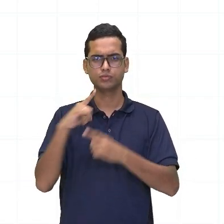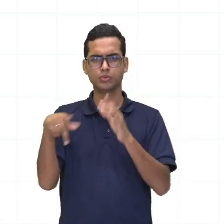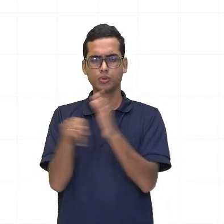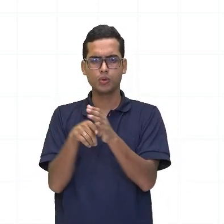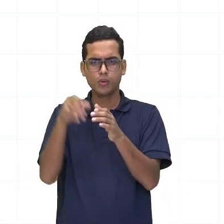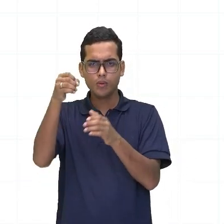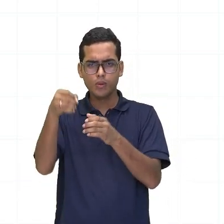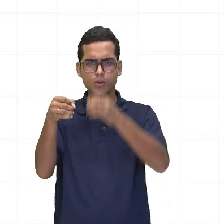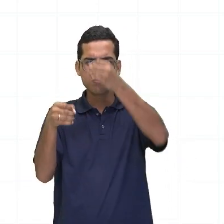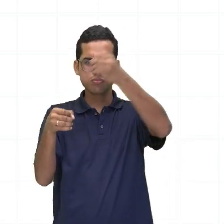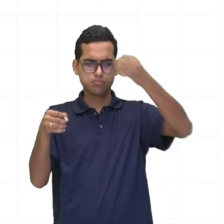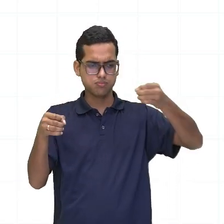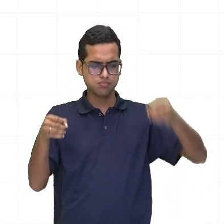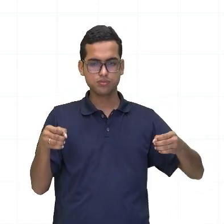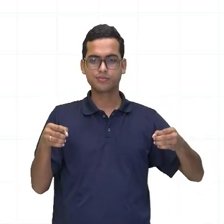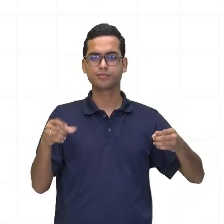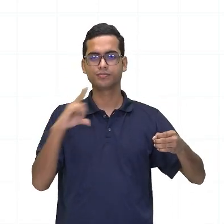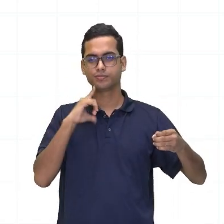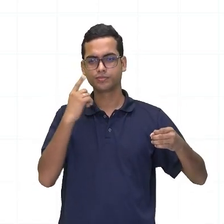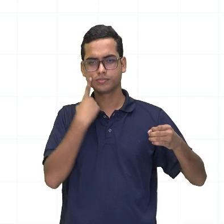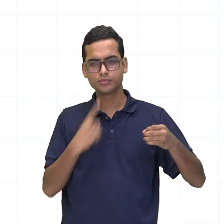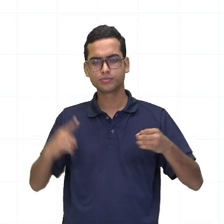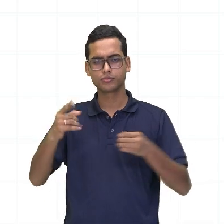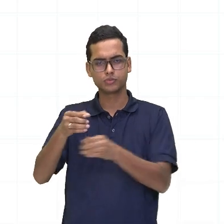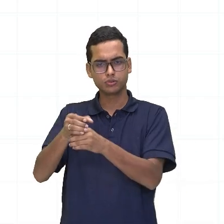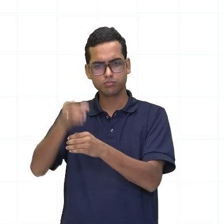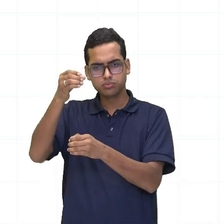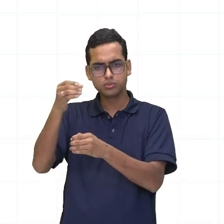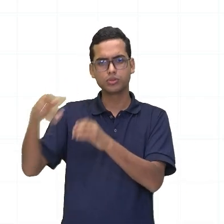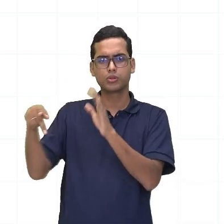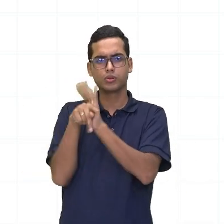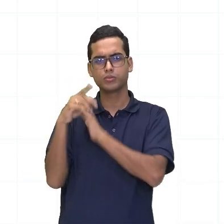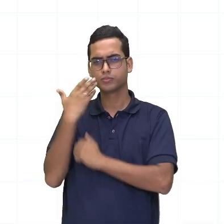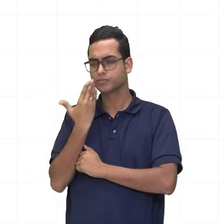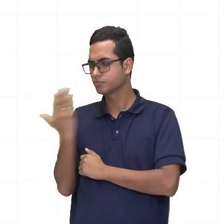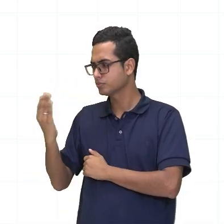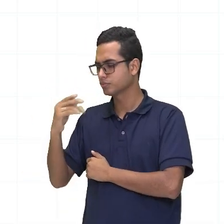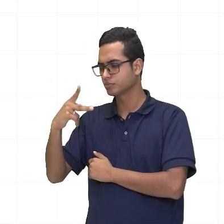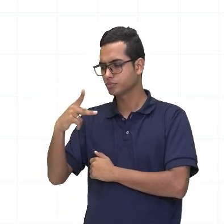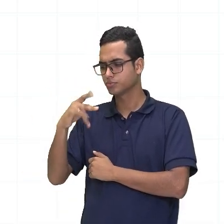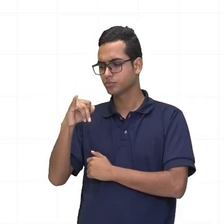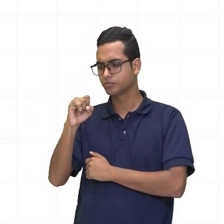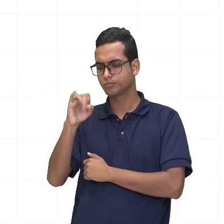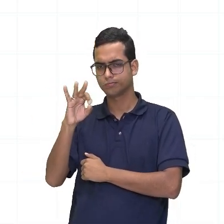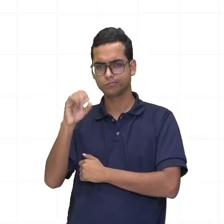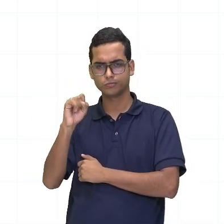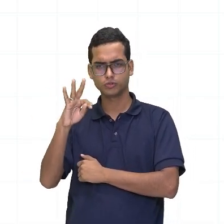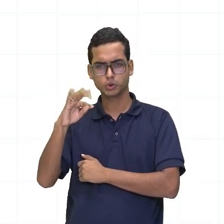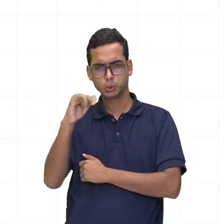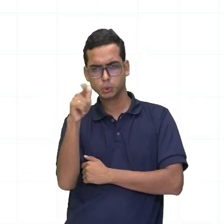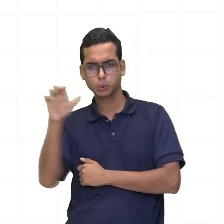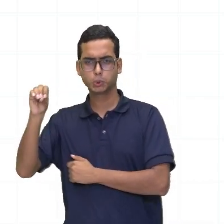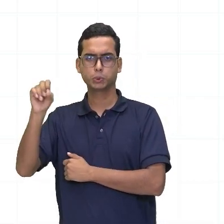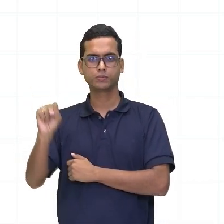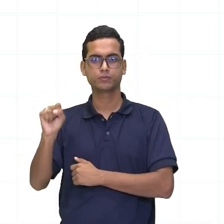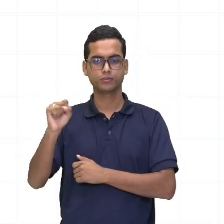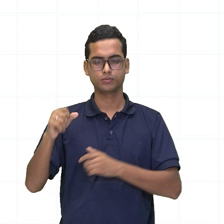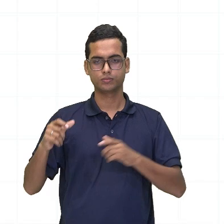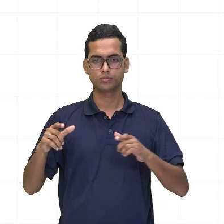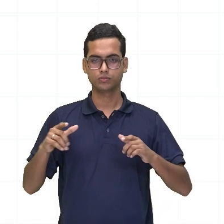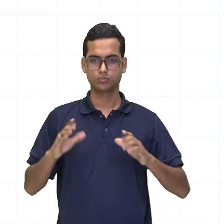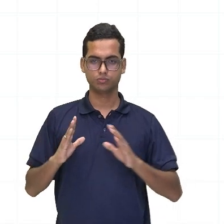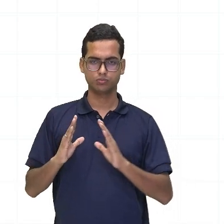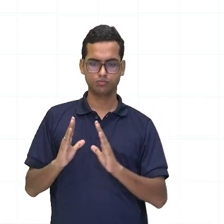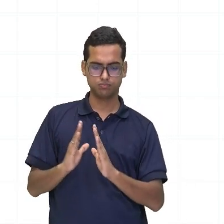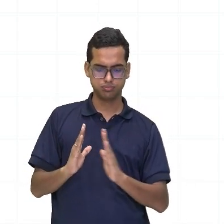são as peças que ficam dentro desses cilindros, que são os pistões, né? E aí esses cilindros, eles se dividem,